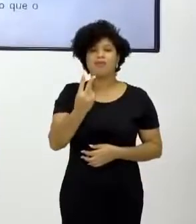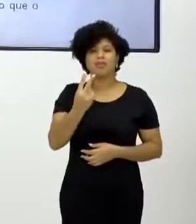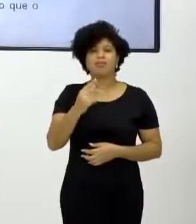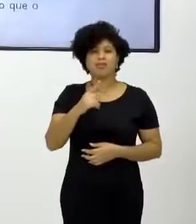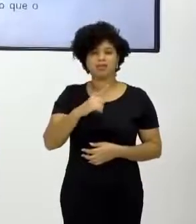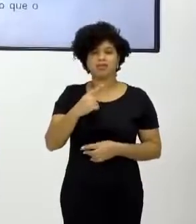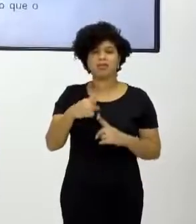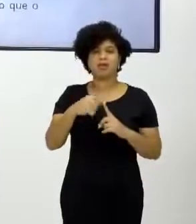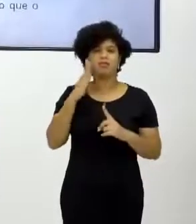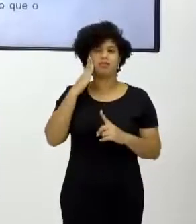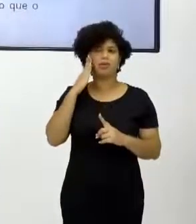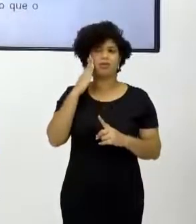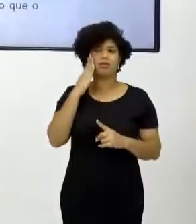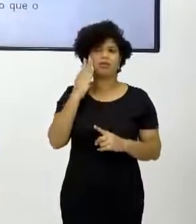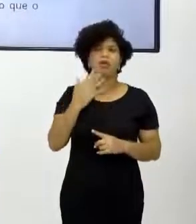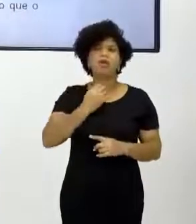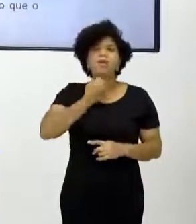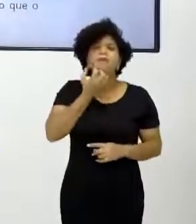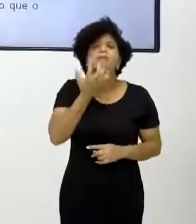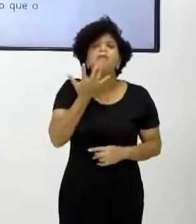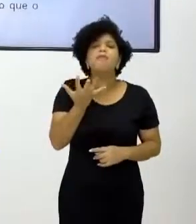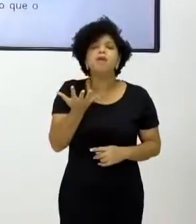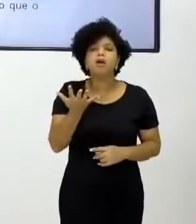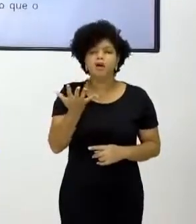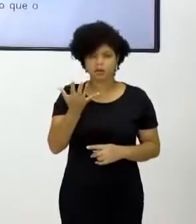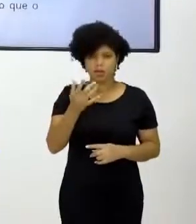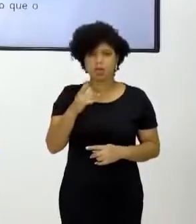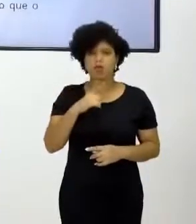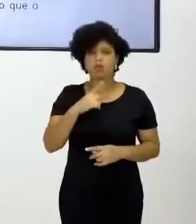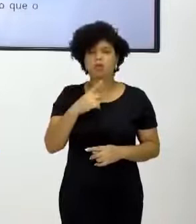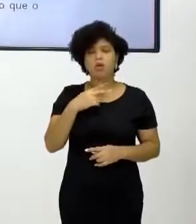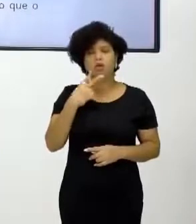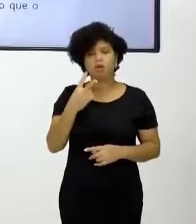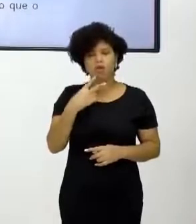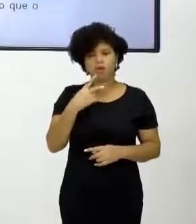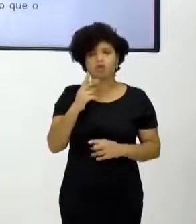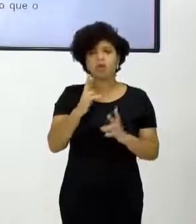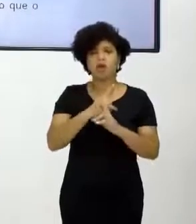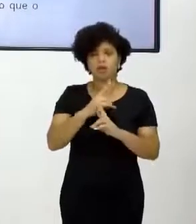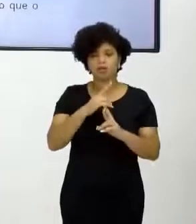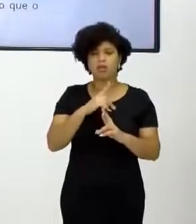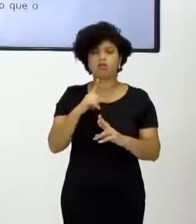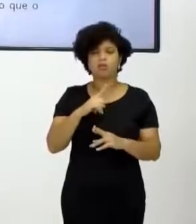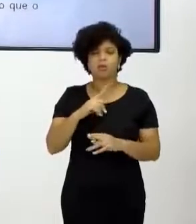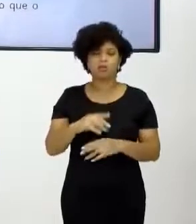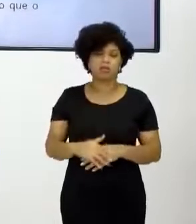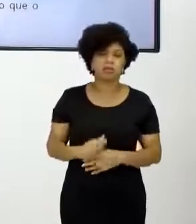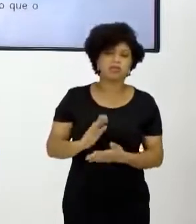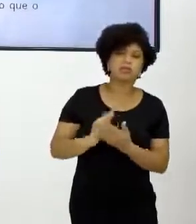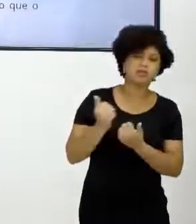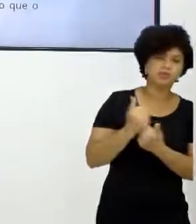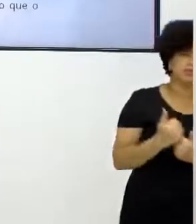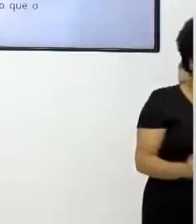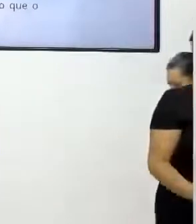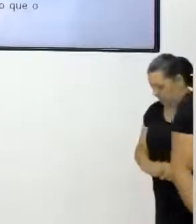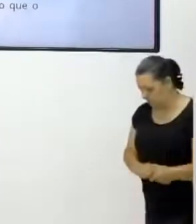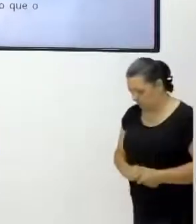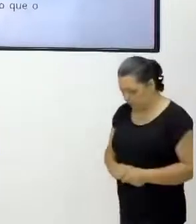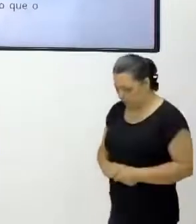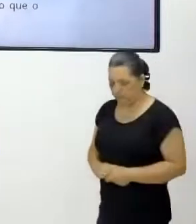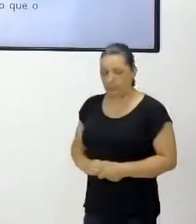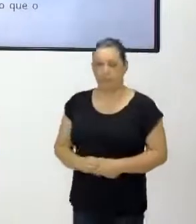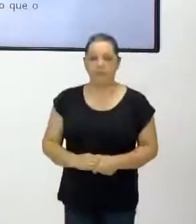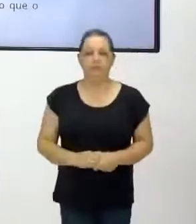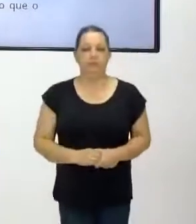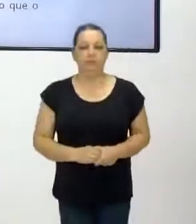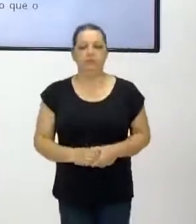timbre, eu conheço aquele tipo de timbre, né? A fonte sonora ali que está emitindo aquele som, ele é através do seu timbre. Isso que você consegue de quê? Diferenciar uma